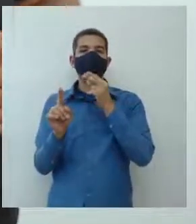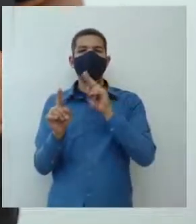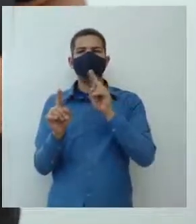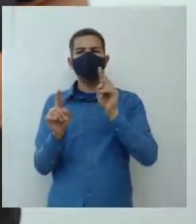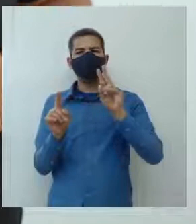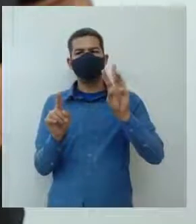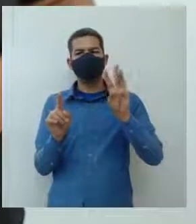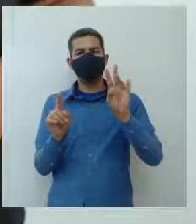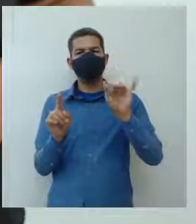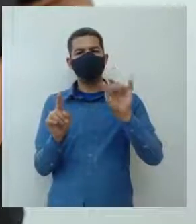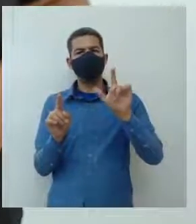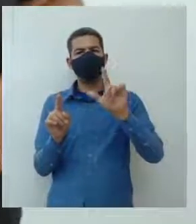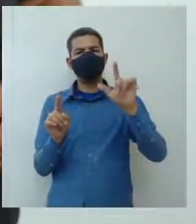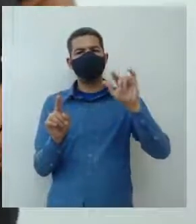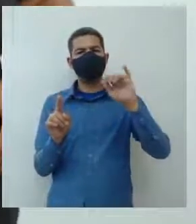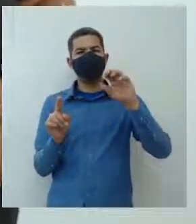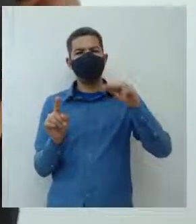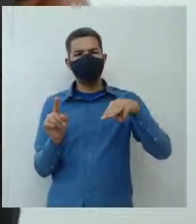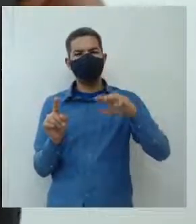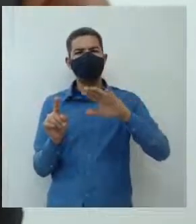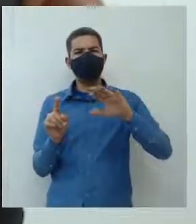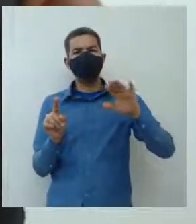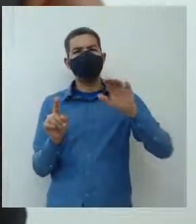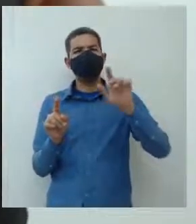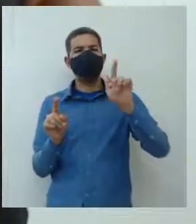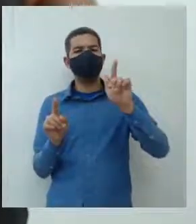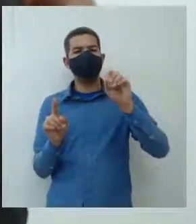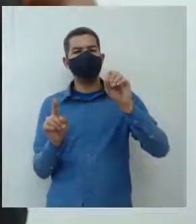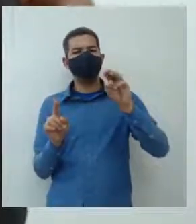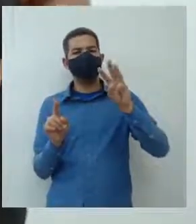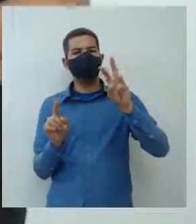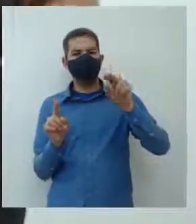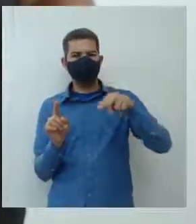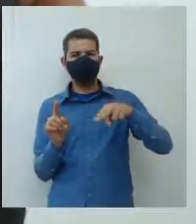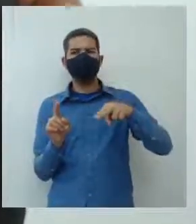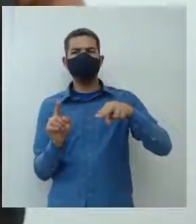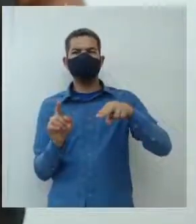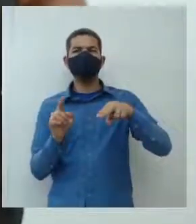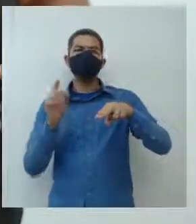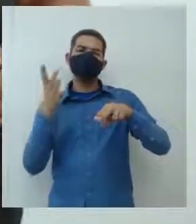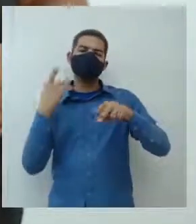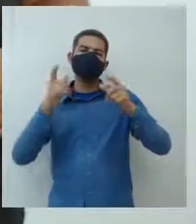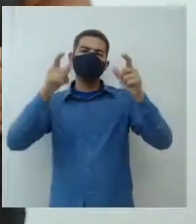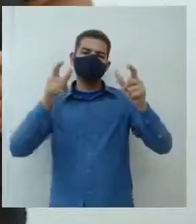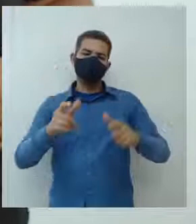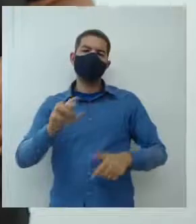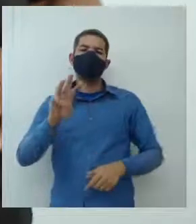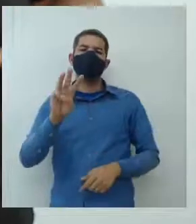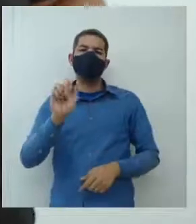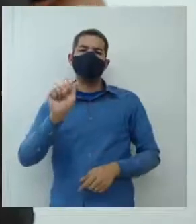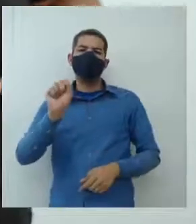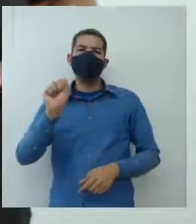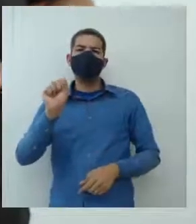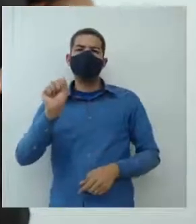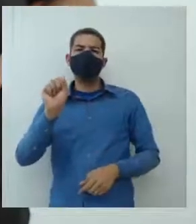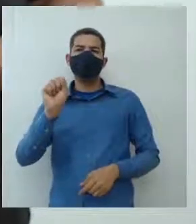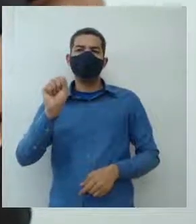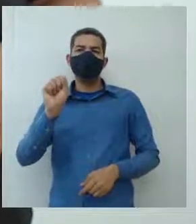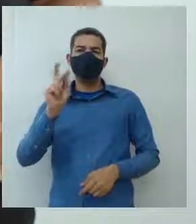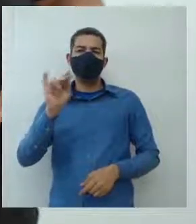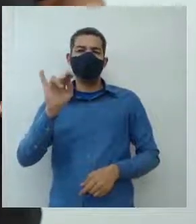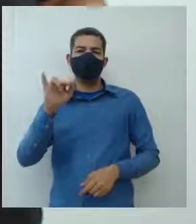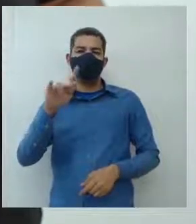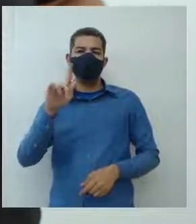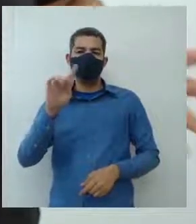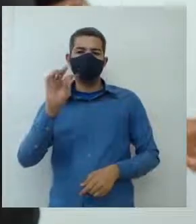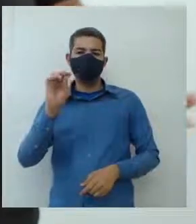em 1966, ele vai defender aí a mudança da forma da produção, que vai alegar que a Revolução Verde ela